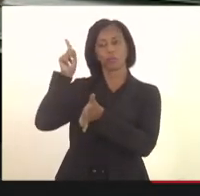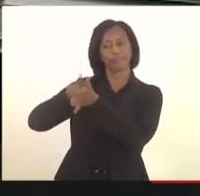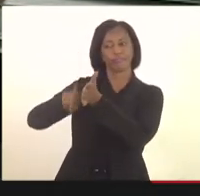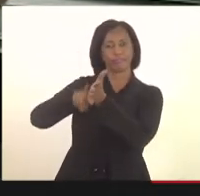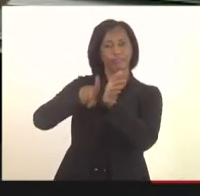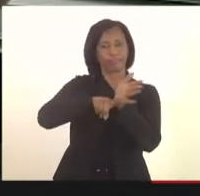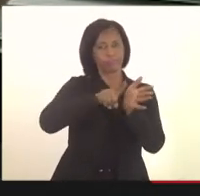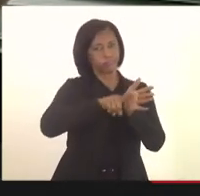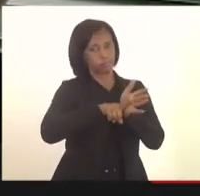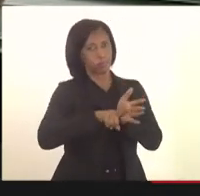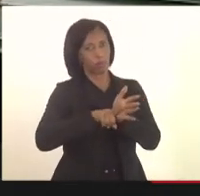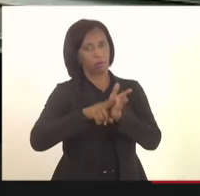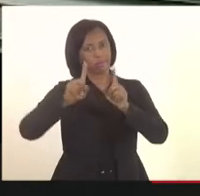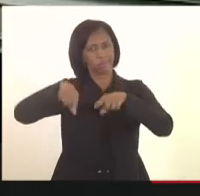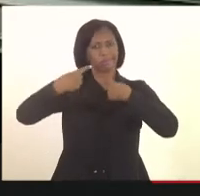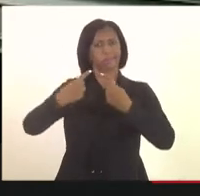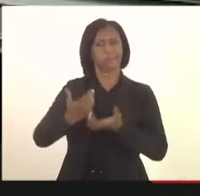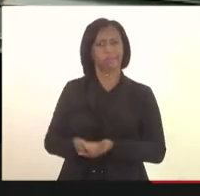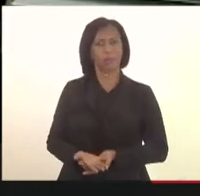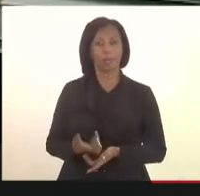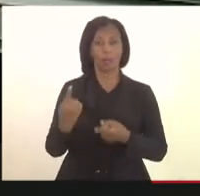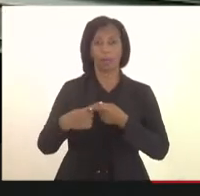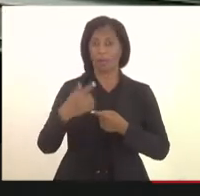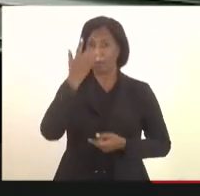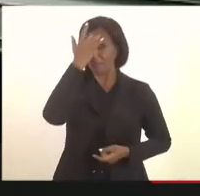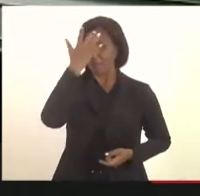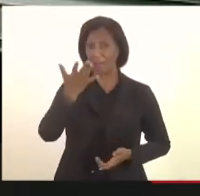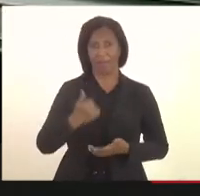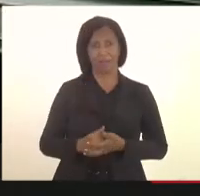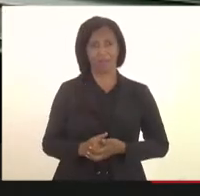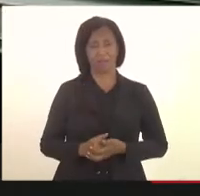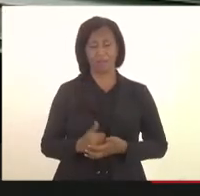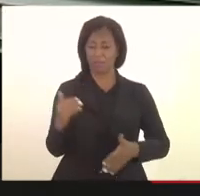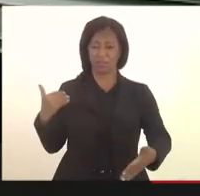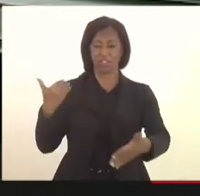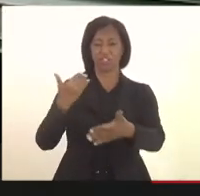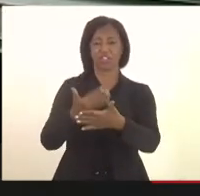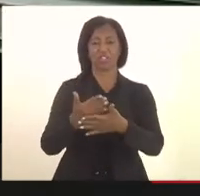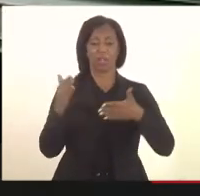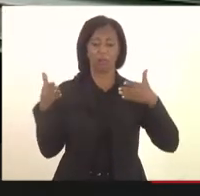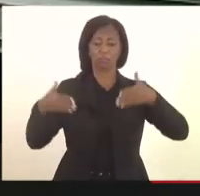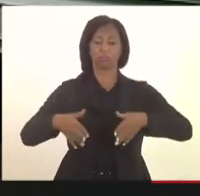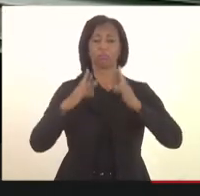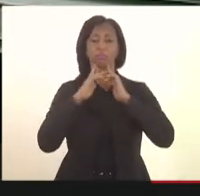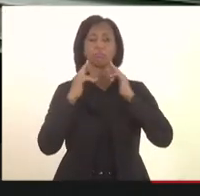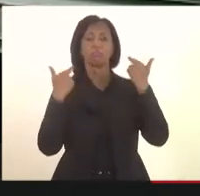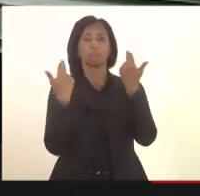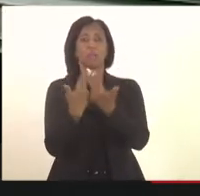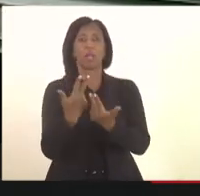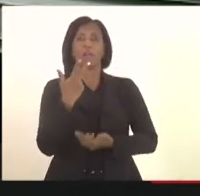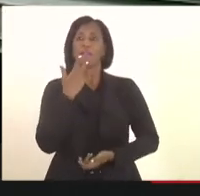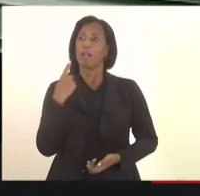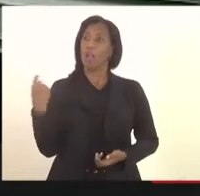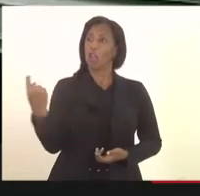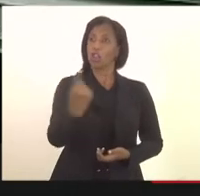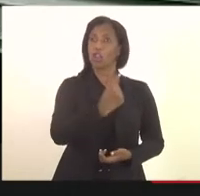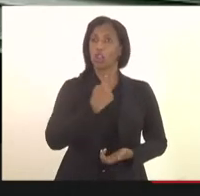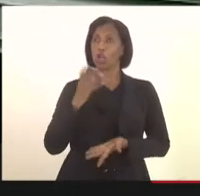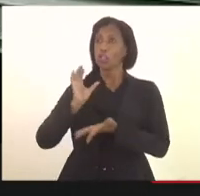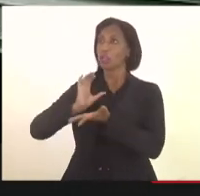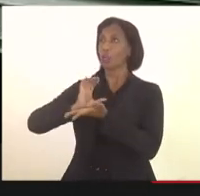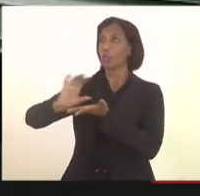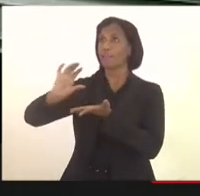abatimento. É muito fácil a gente chegar nesta CPI e dizer assim: nós estamos